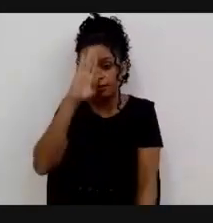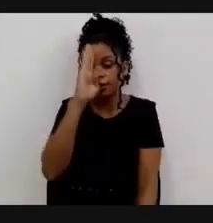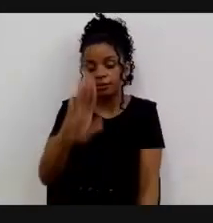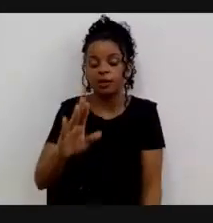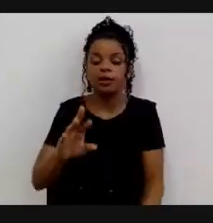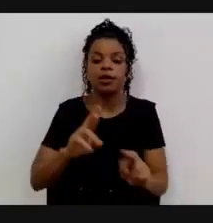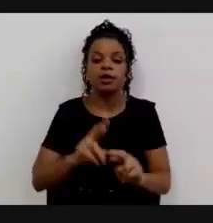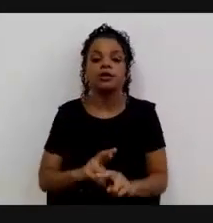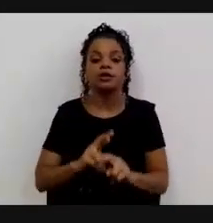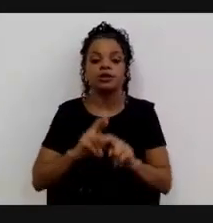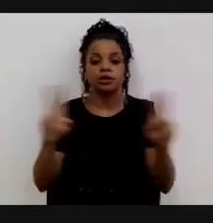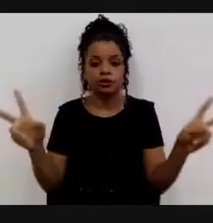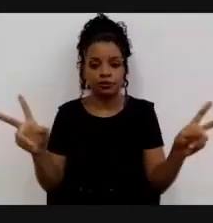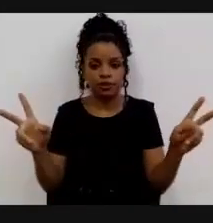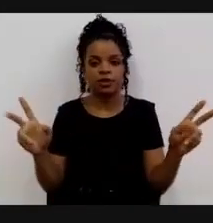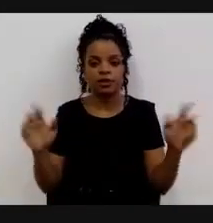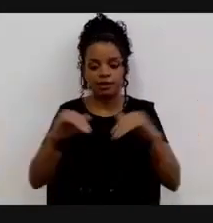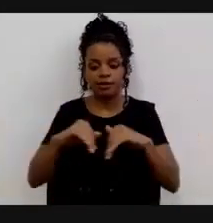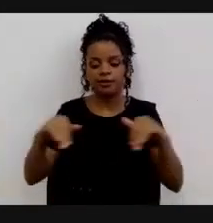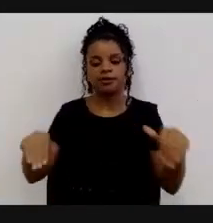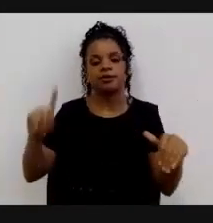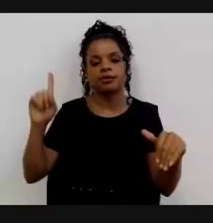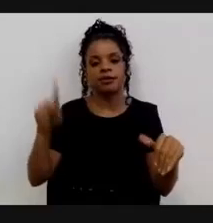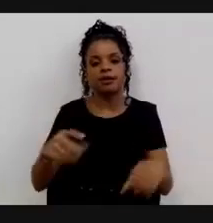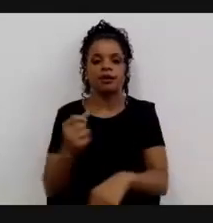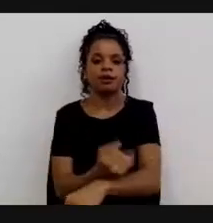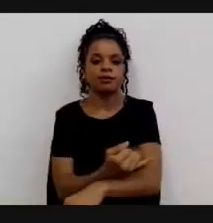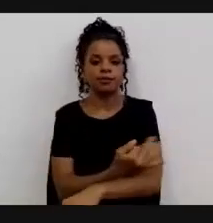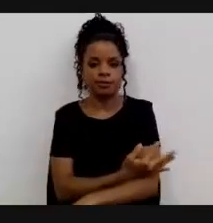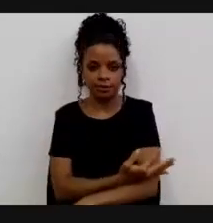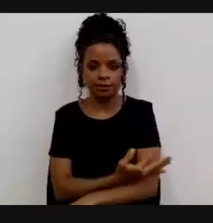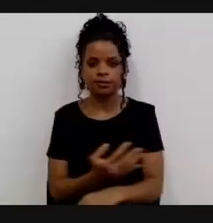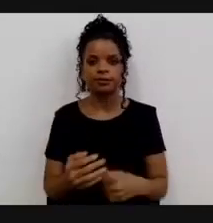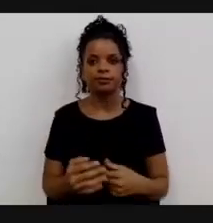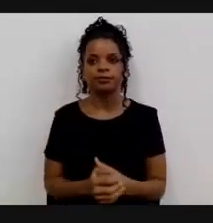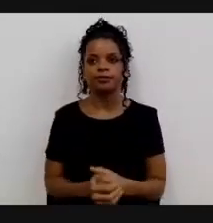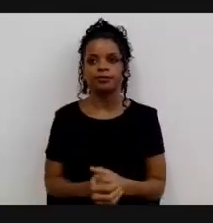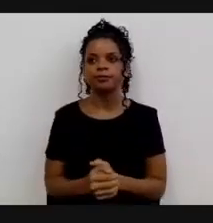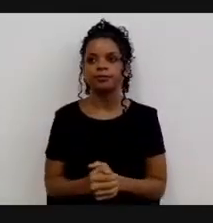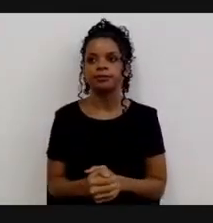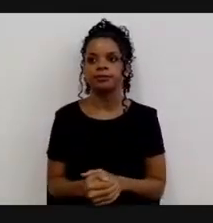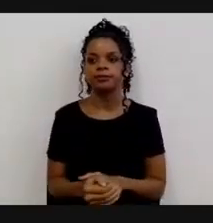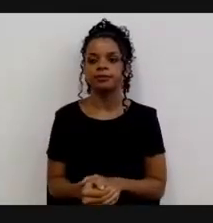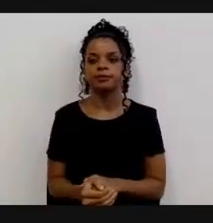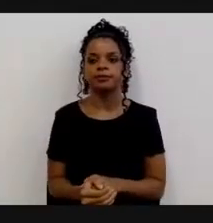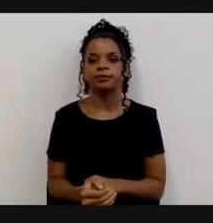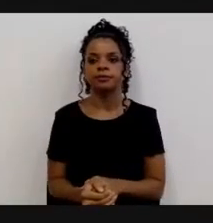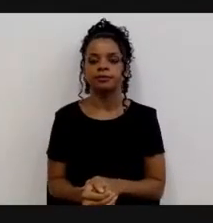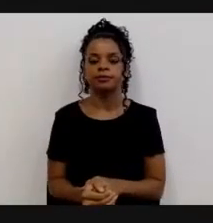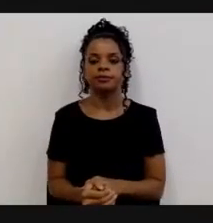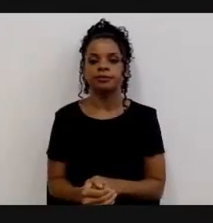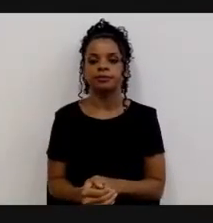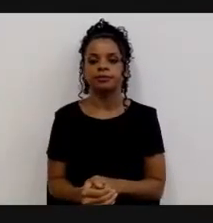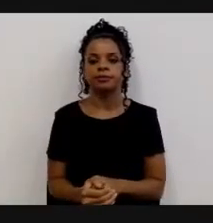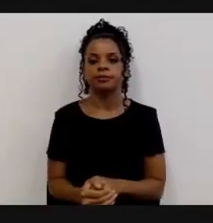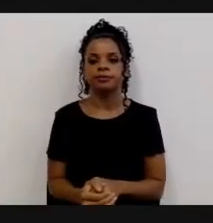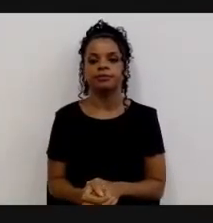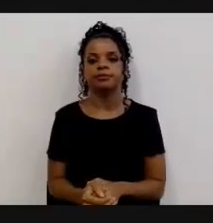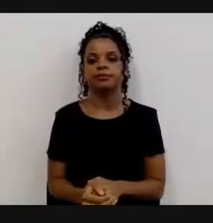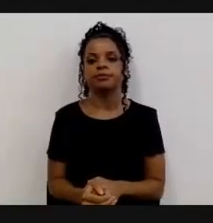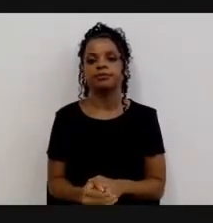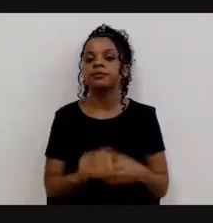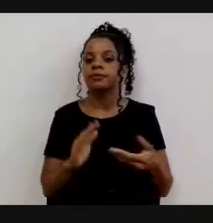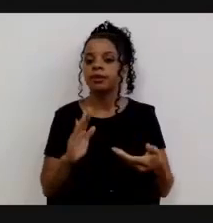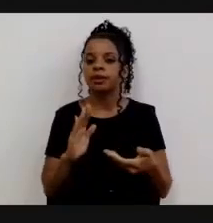entre um processo decisório de máquina e um processo decisório humano, é a principal diferença. A Câmara